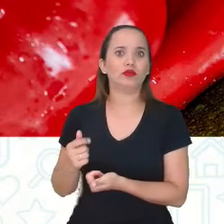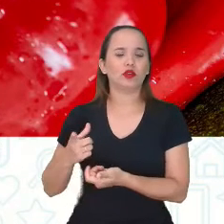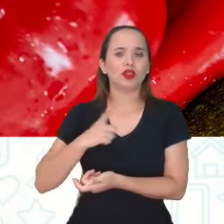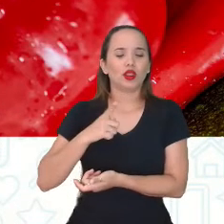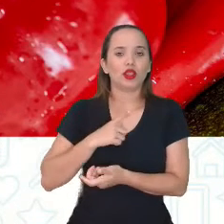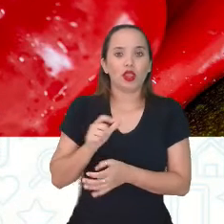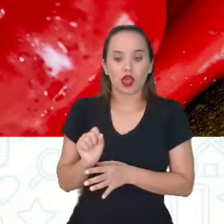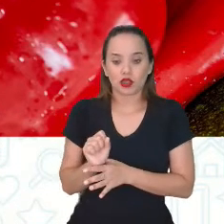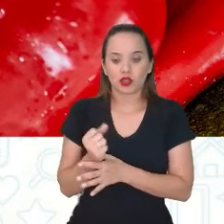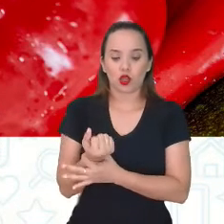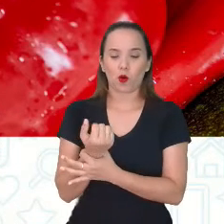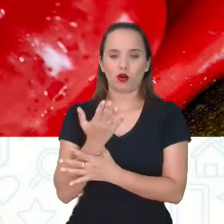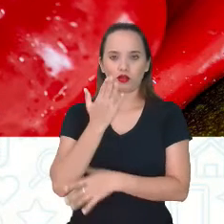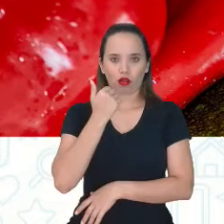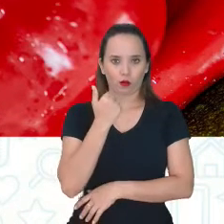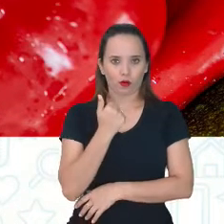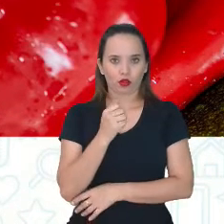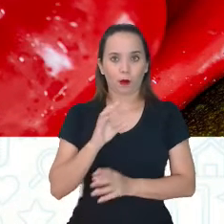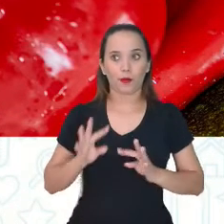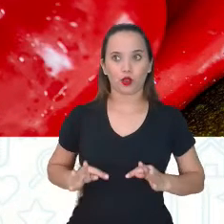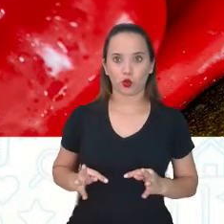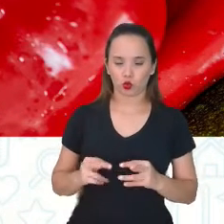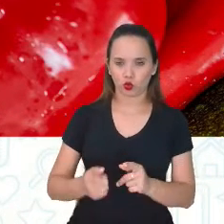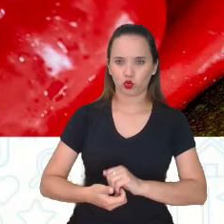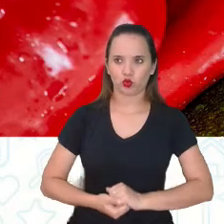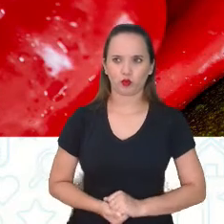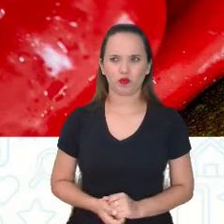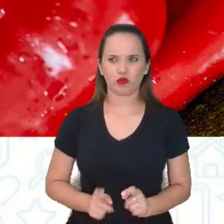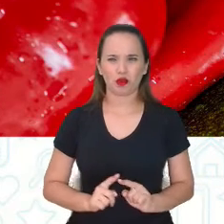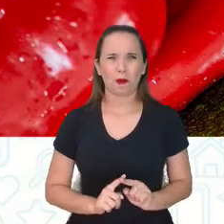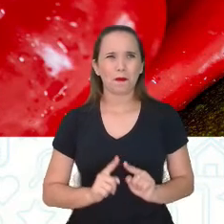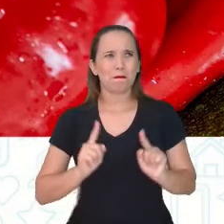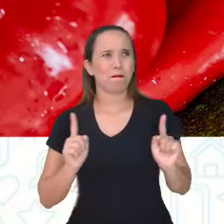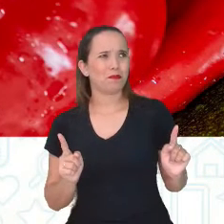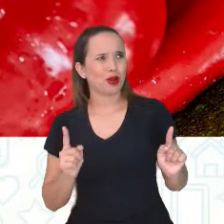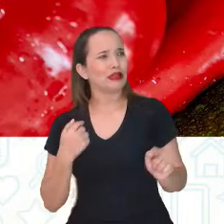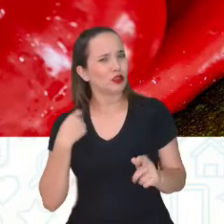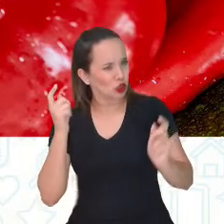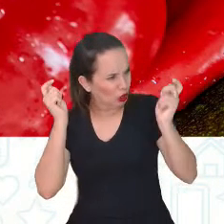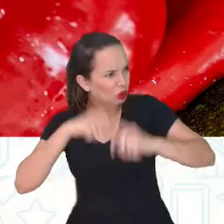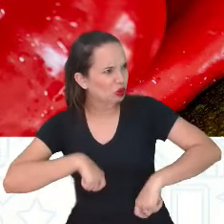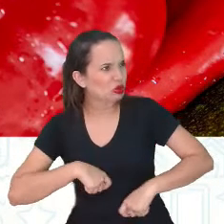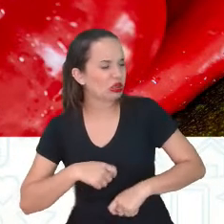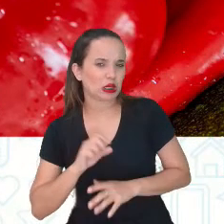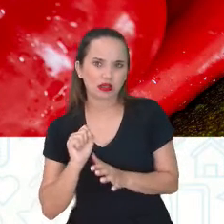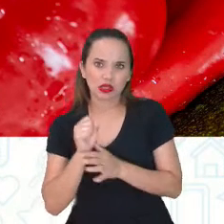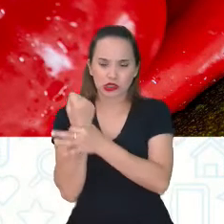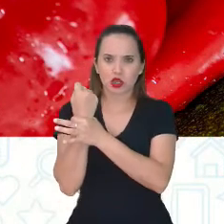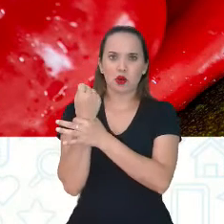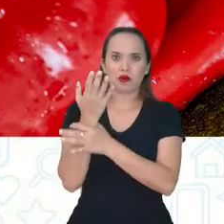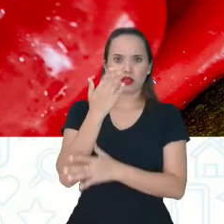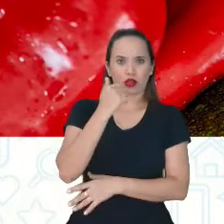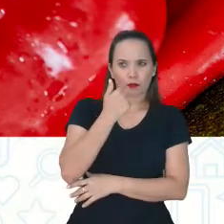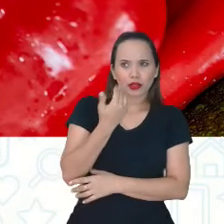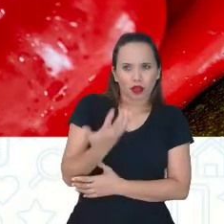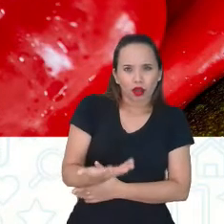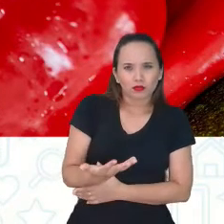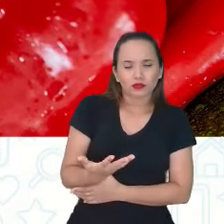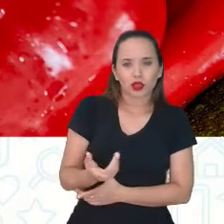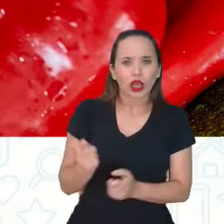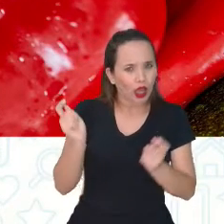a segurança alimentar. E aí, será mesmo que a gente garantiu essa segurança alimentar? Será mesmo que a